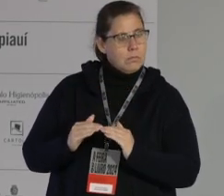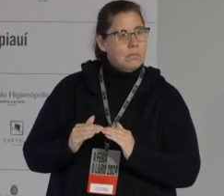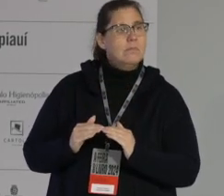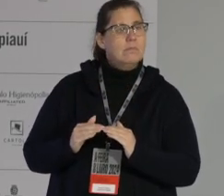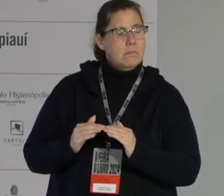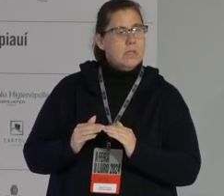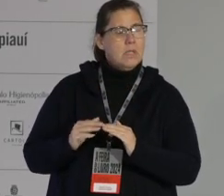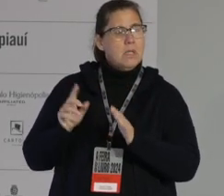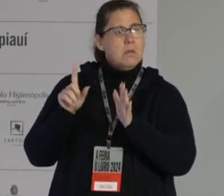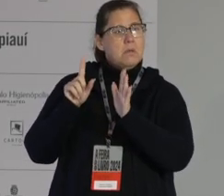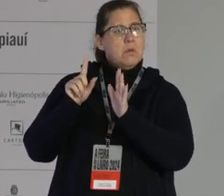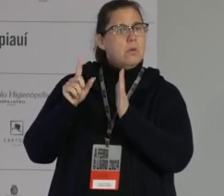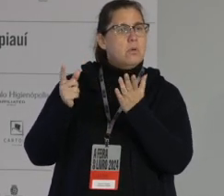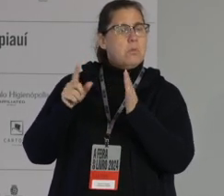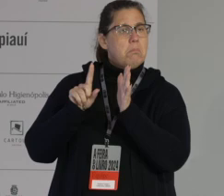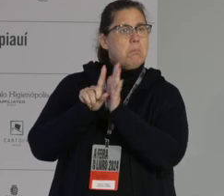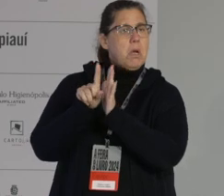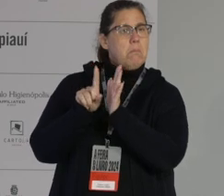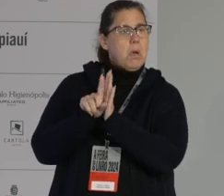com questões